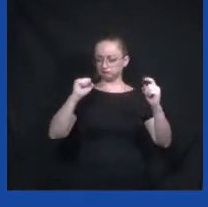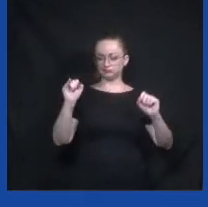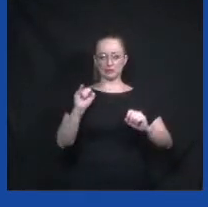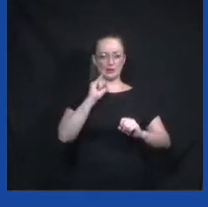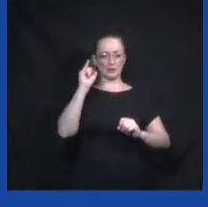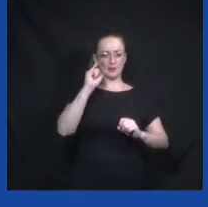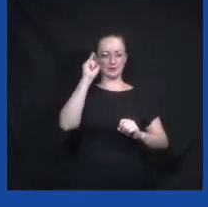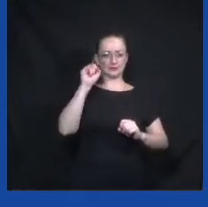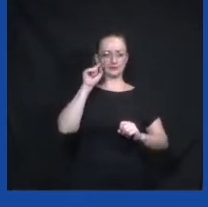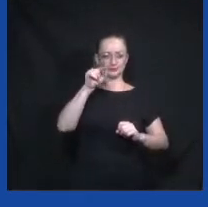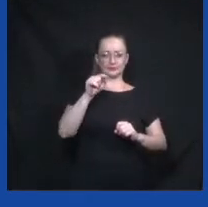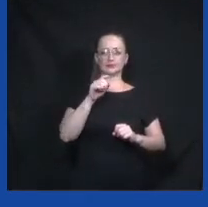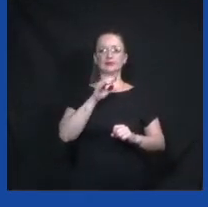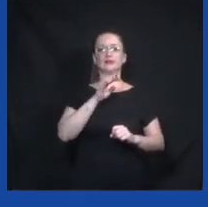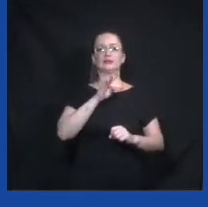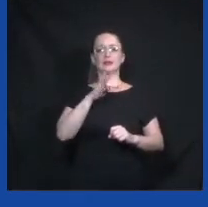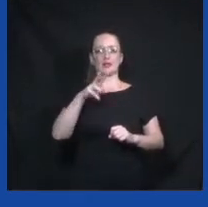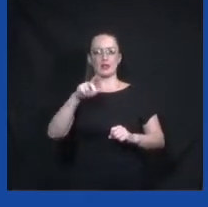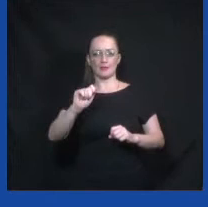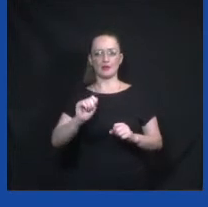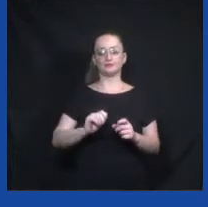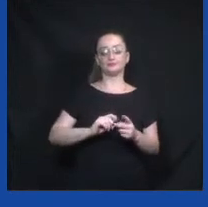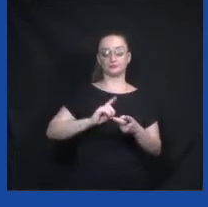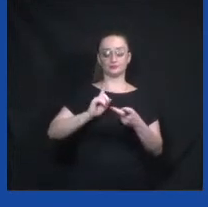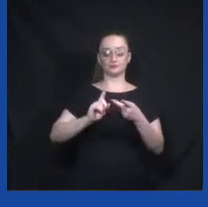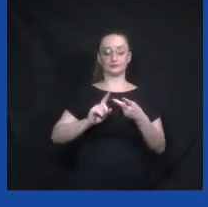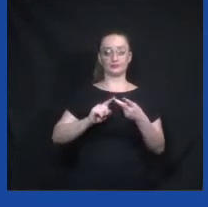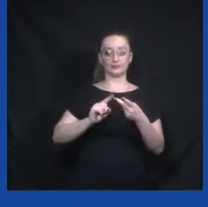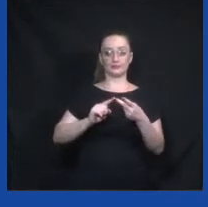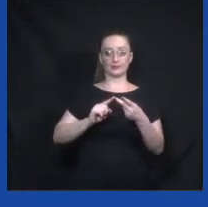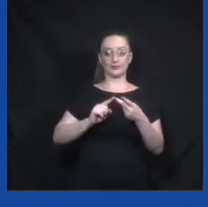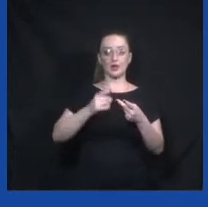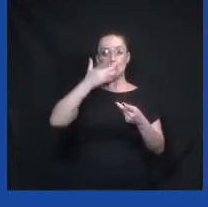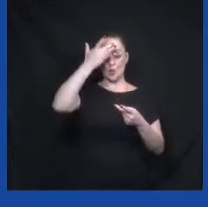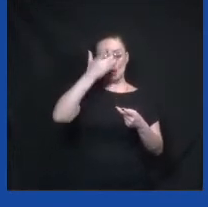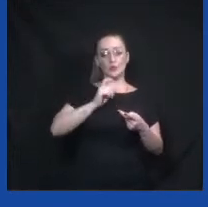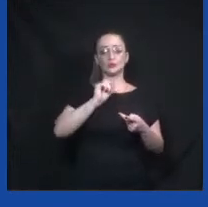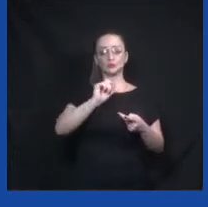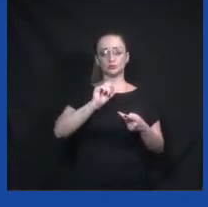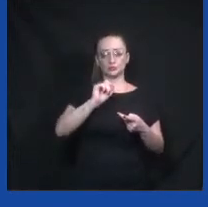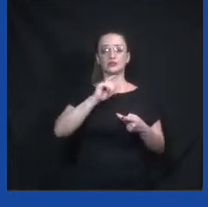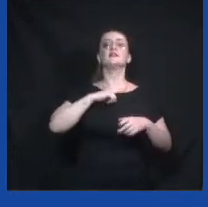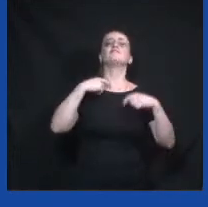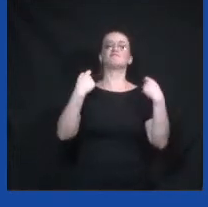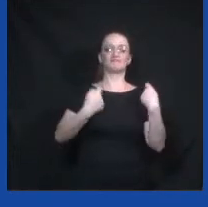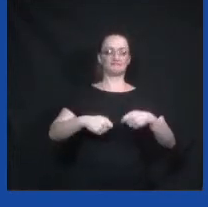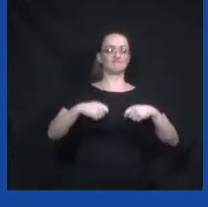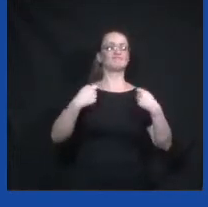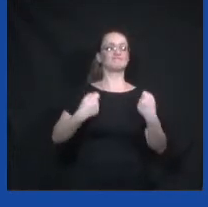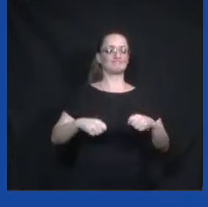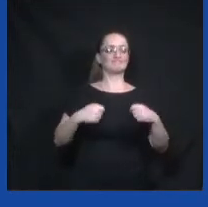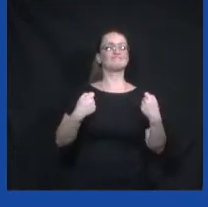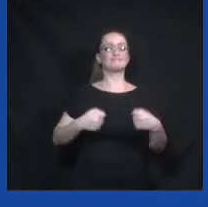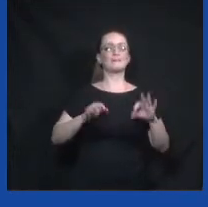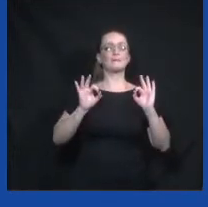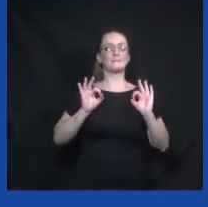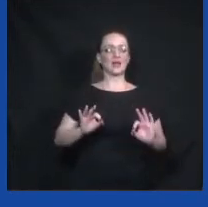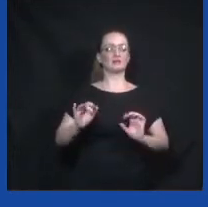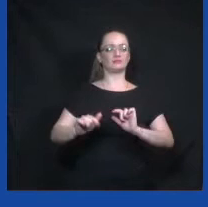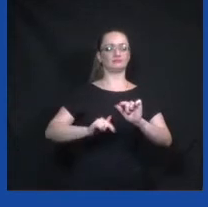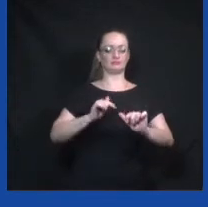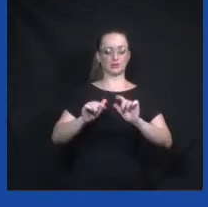dessa temática. E segundo, porque entende que existe uma necessidade de atuação sobre